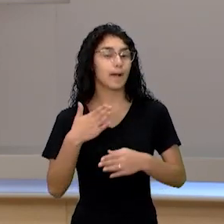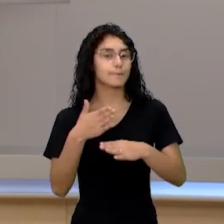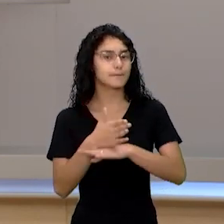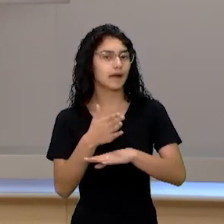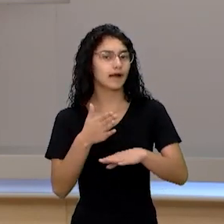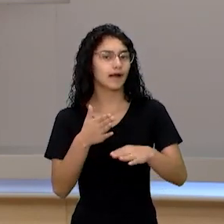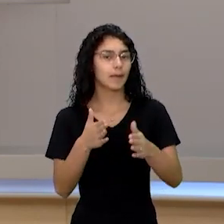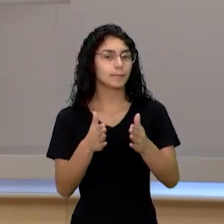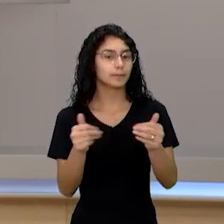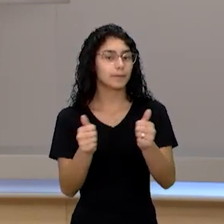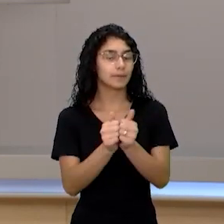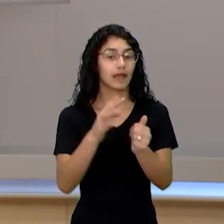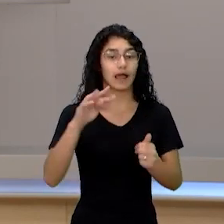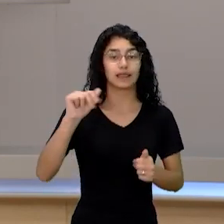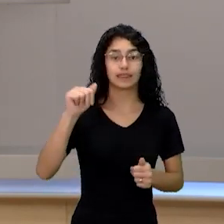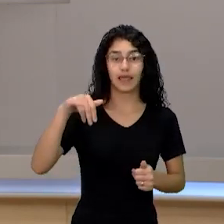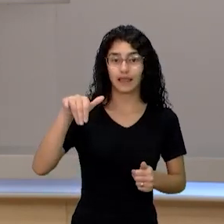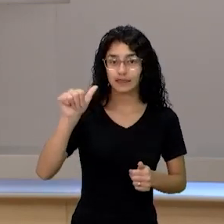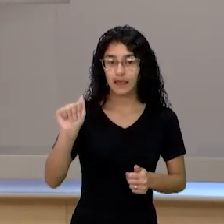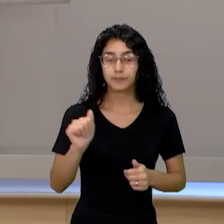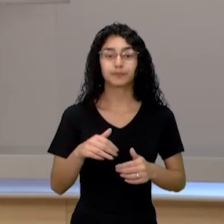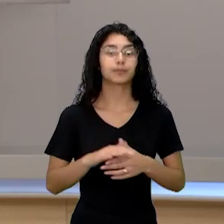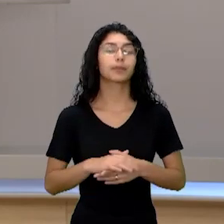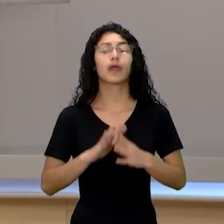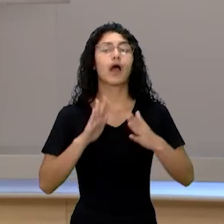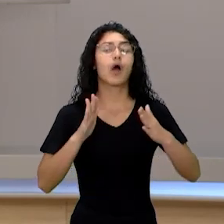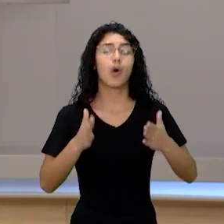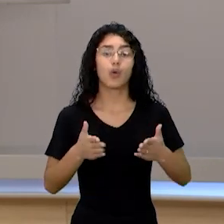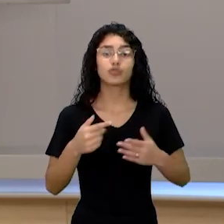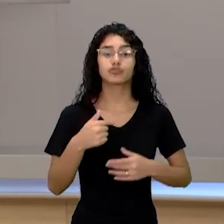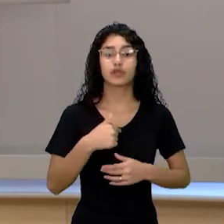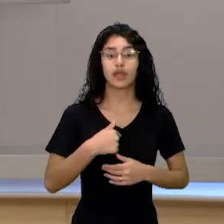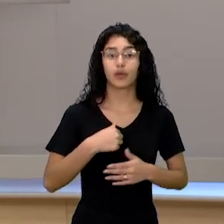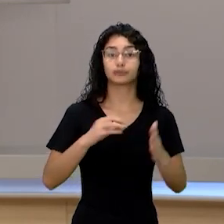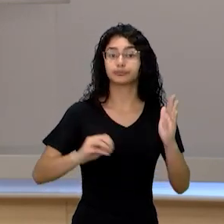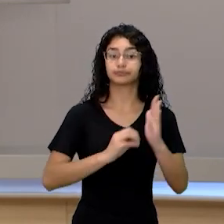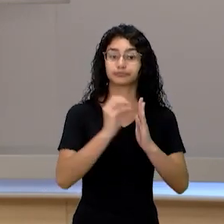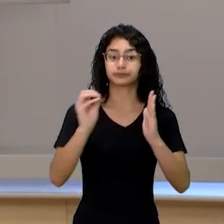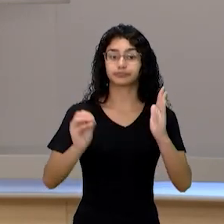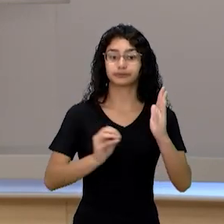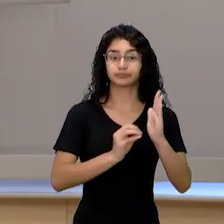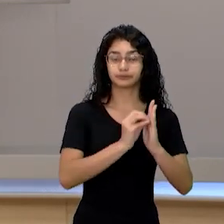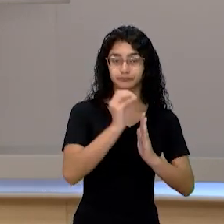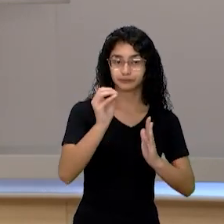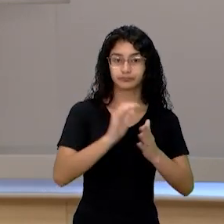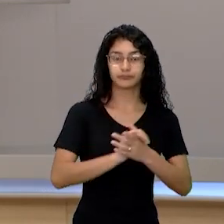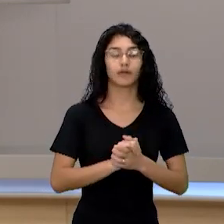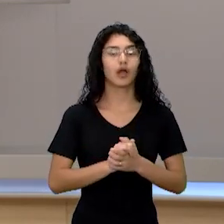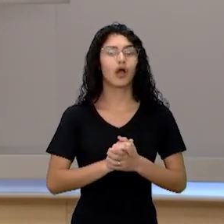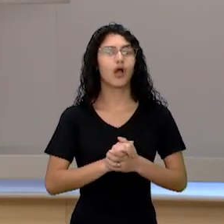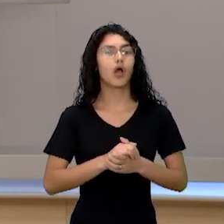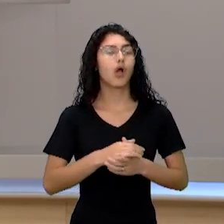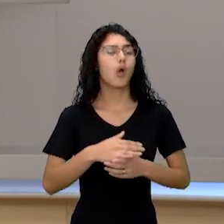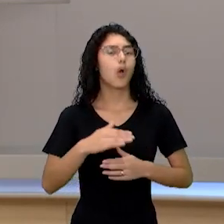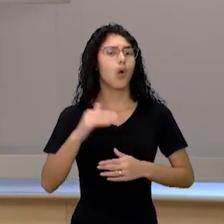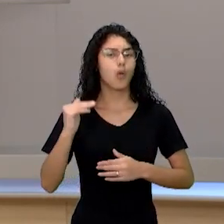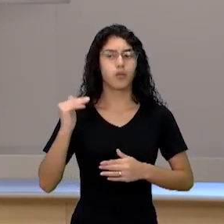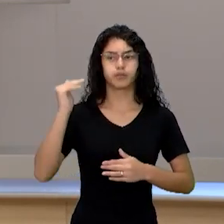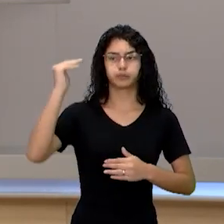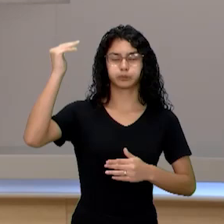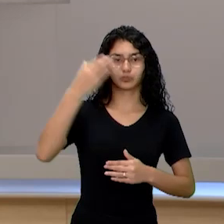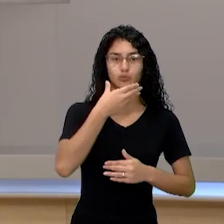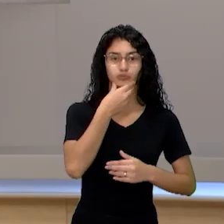Tânia. Bom dia, Tânia. Hoje eu estou aqui no Centro de Mídias, sou um homem cis, de estatura alta,